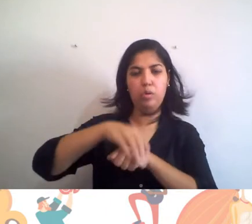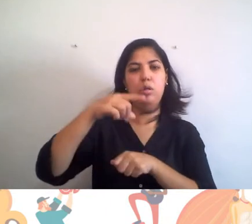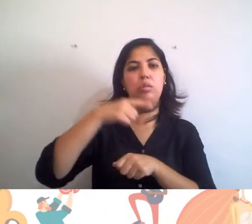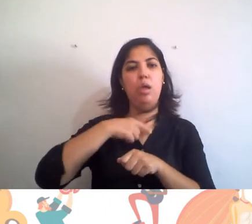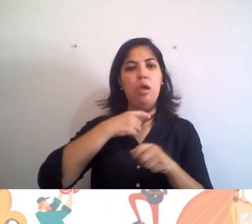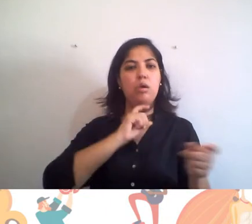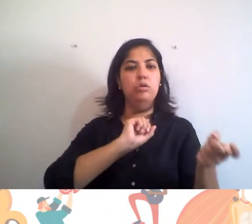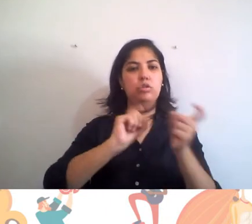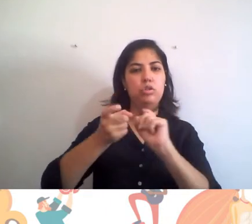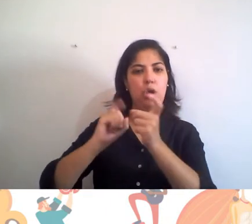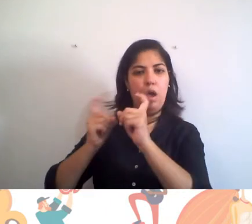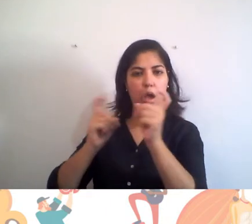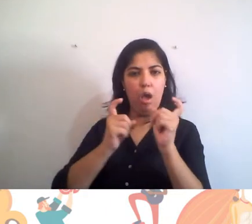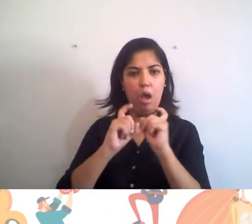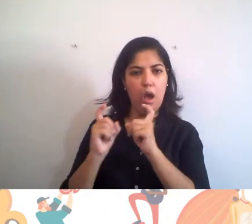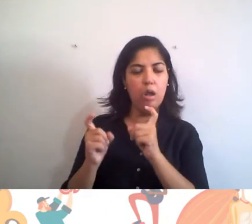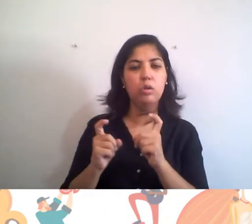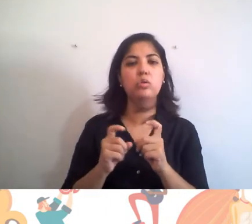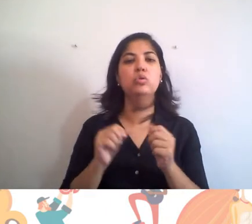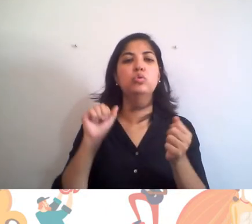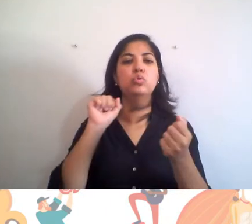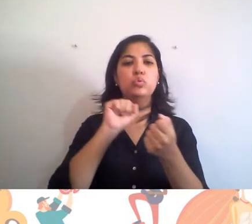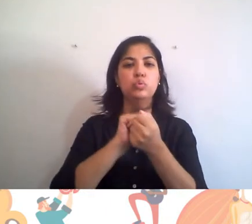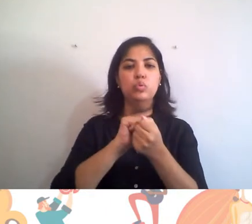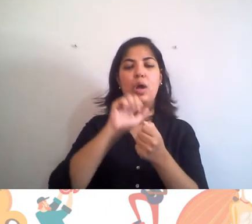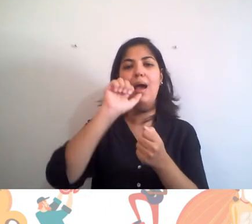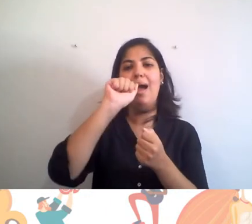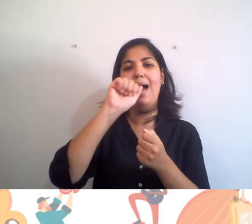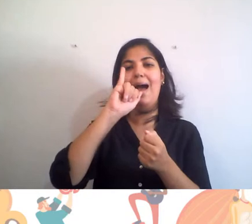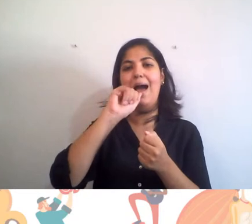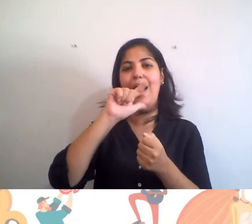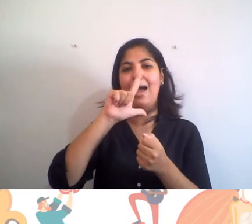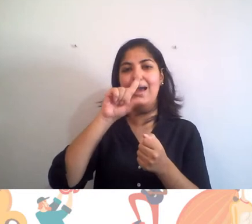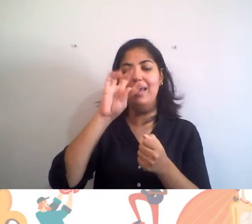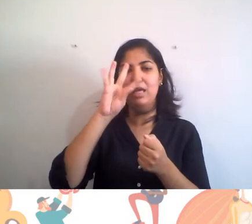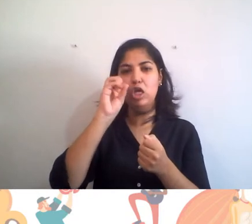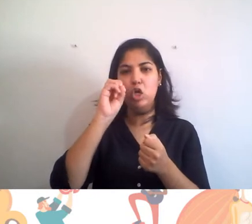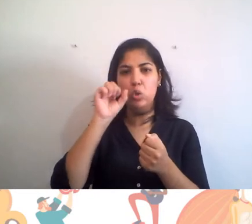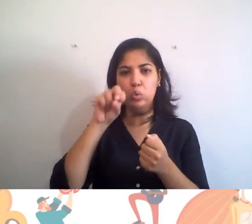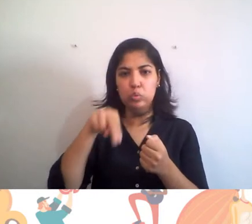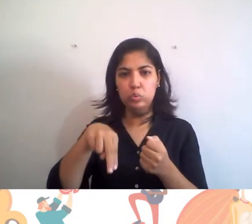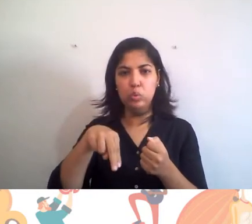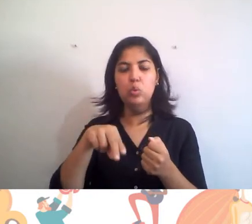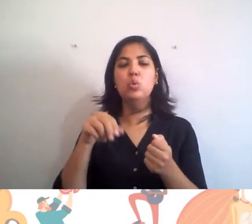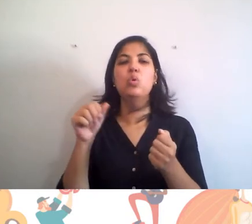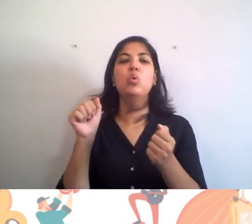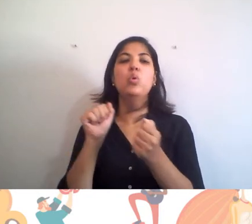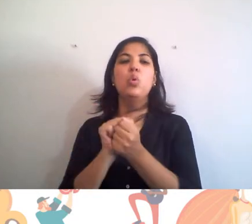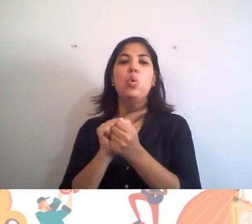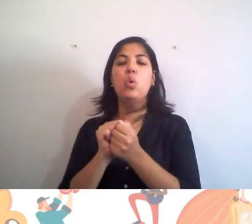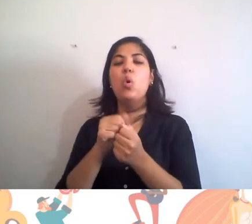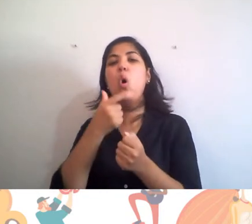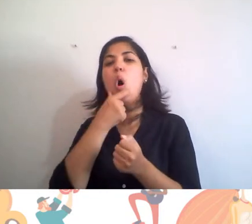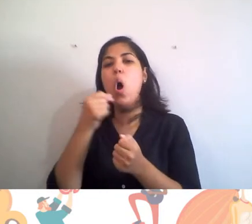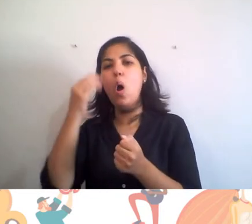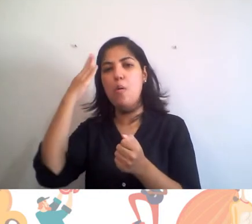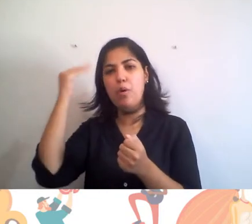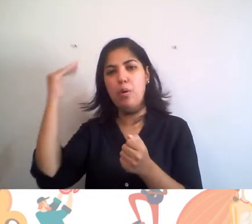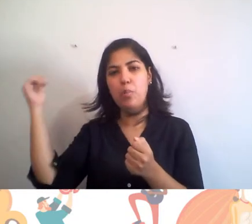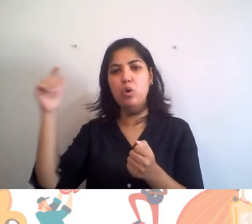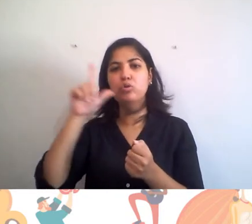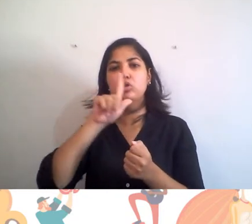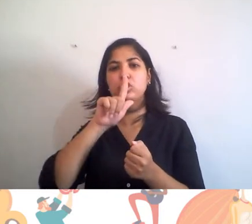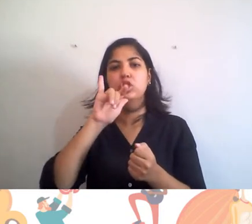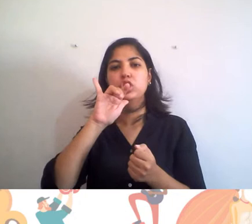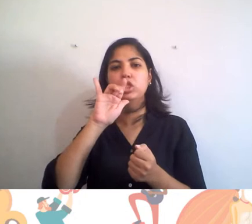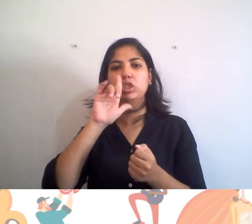a participação do Ailton Krenak e do Gilberto Gil, às 18h30, na atividade intitulada Debaixo do